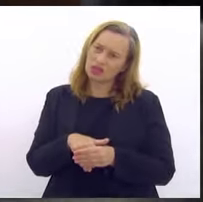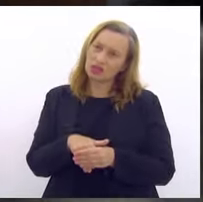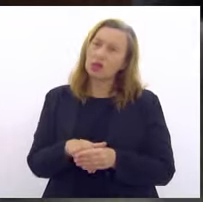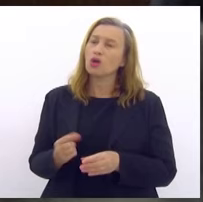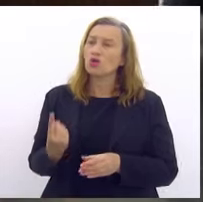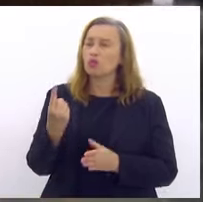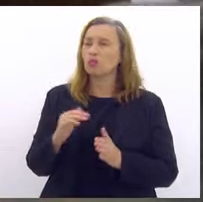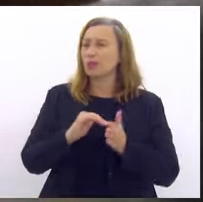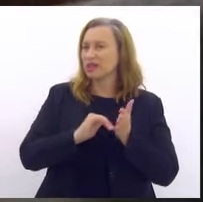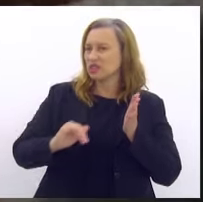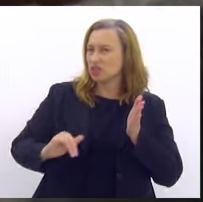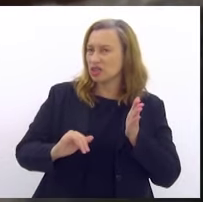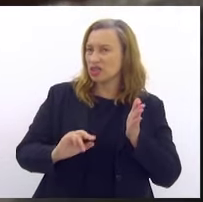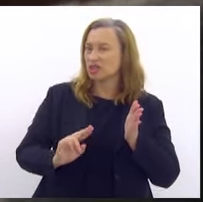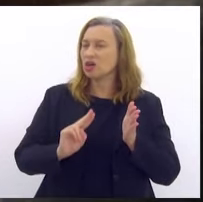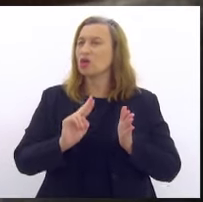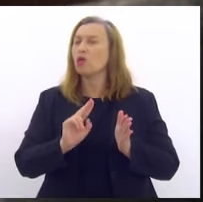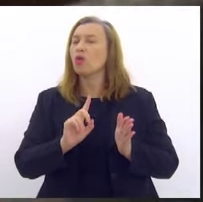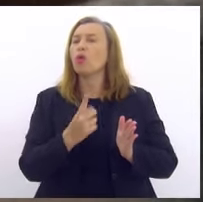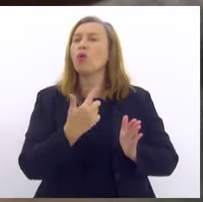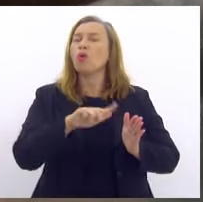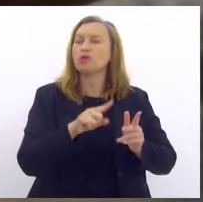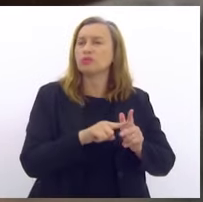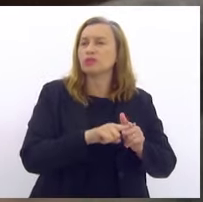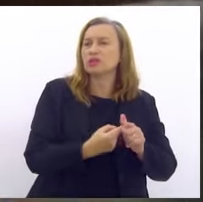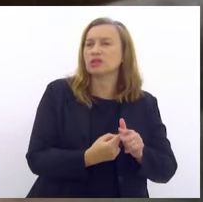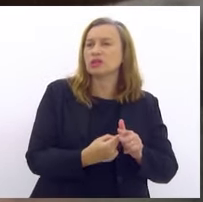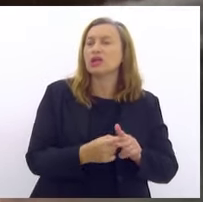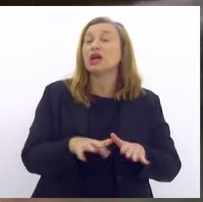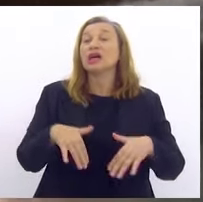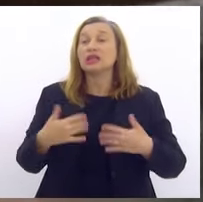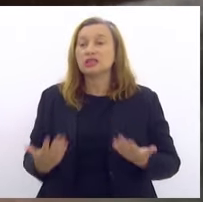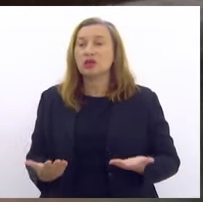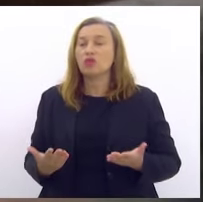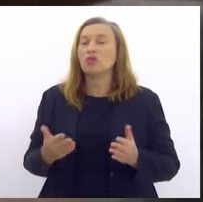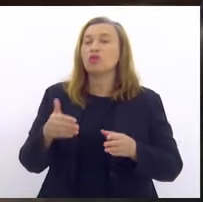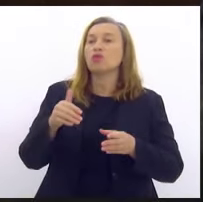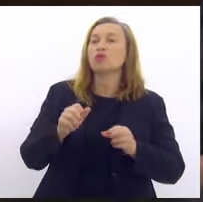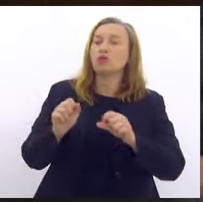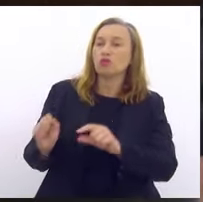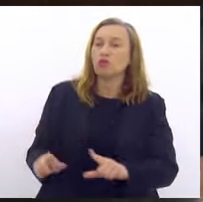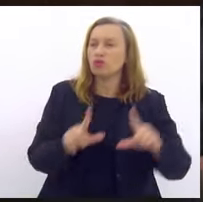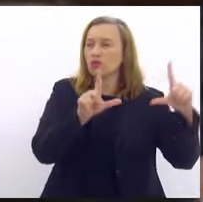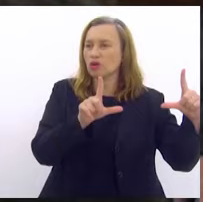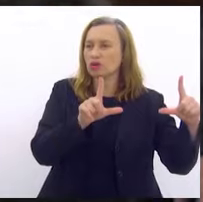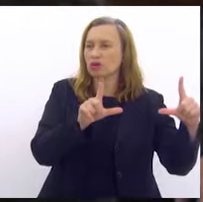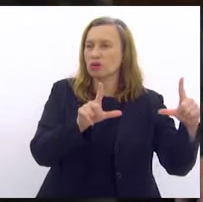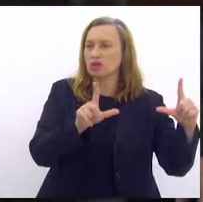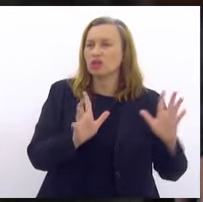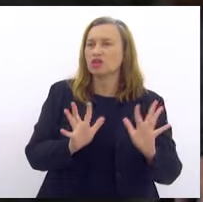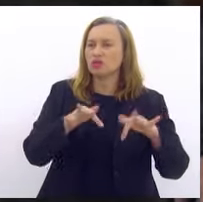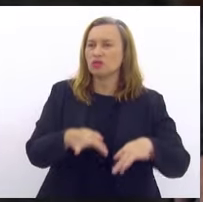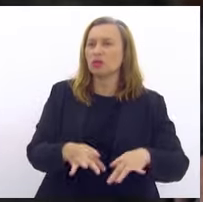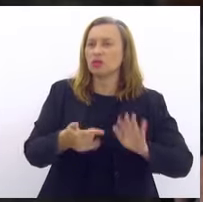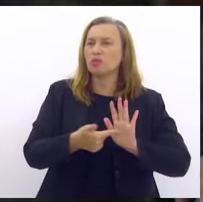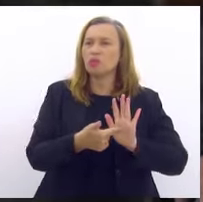para derrubada e outra para manutenção. Vota no quadro e no final a gente assinala o